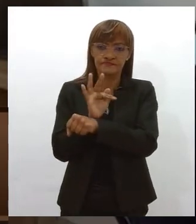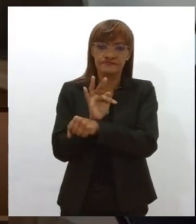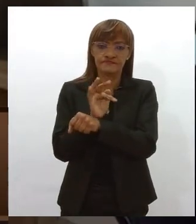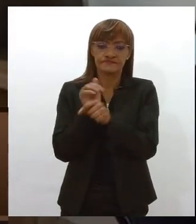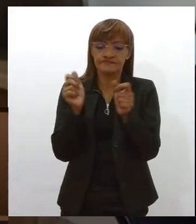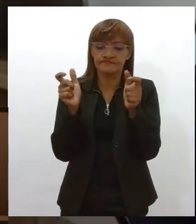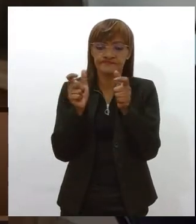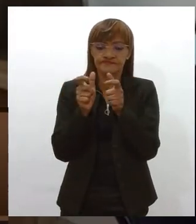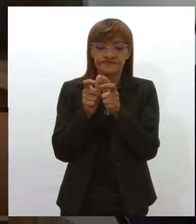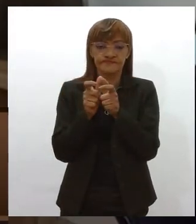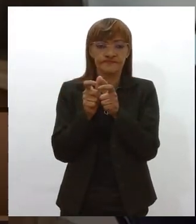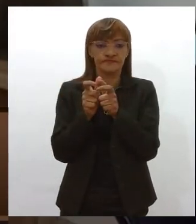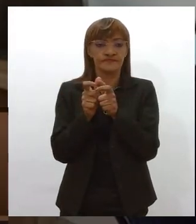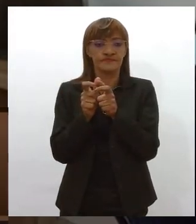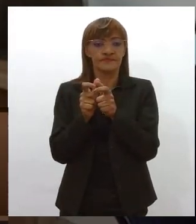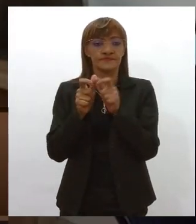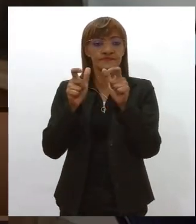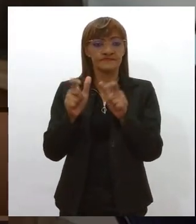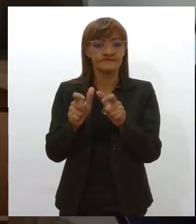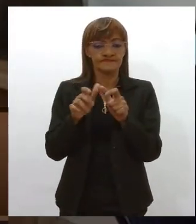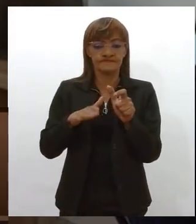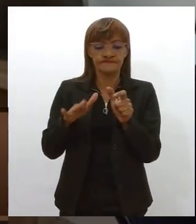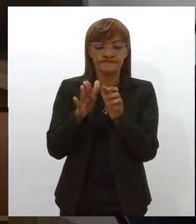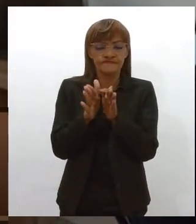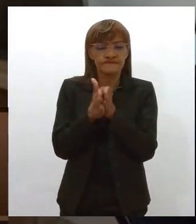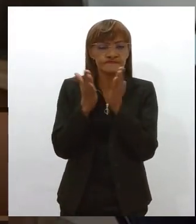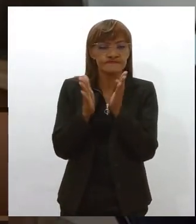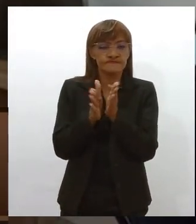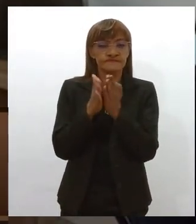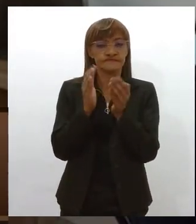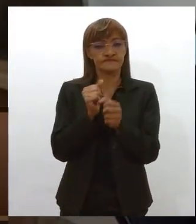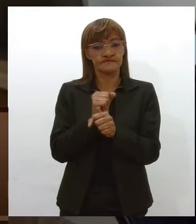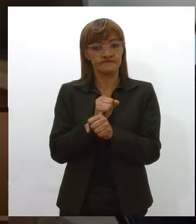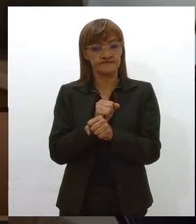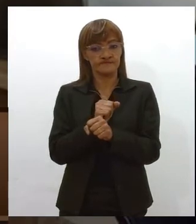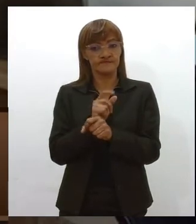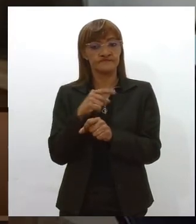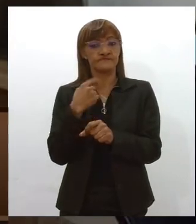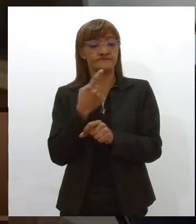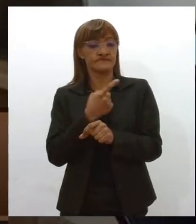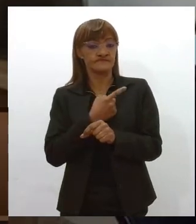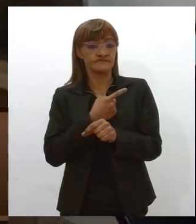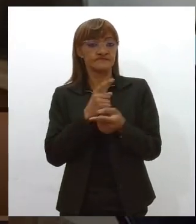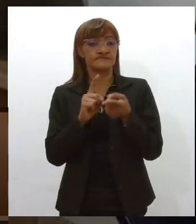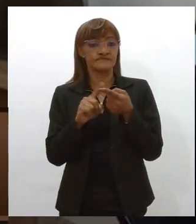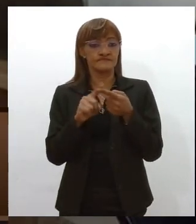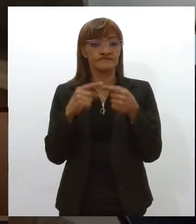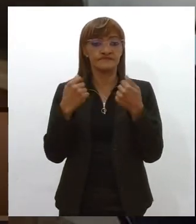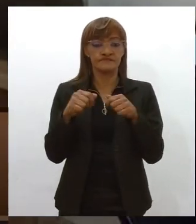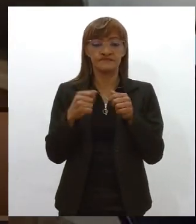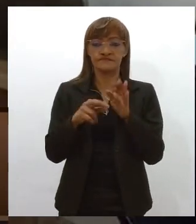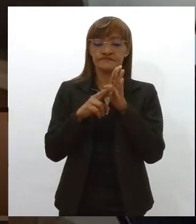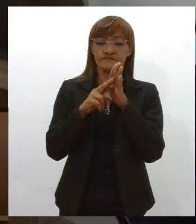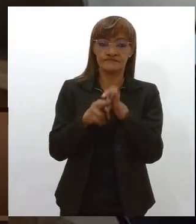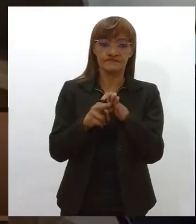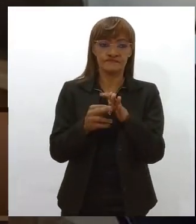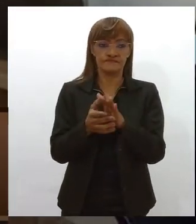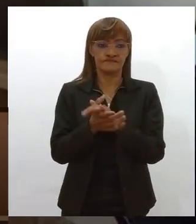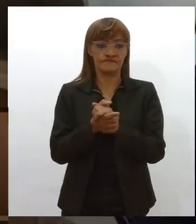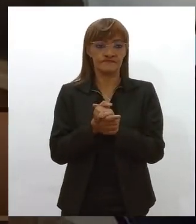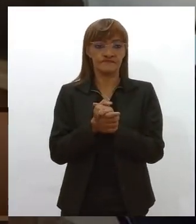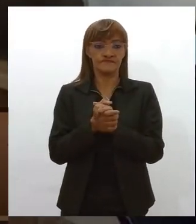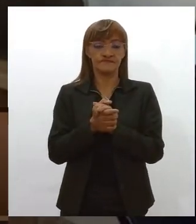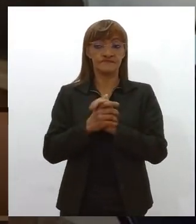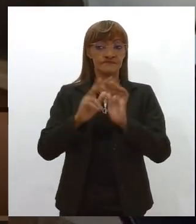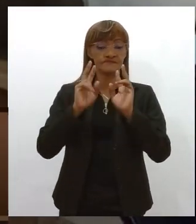né? A região mais pobre que a gente tem no estado. Então a gente precisa também se fazer ser ouvido, a gente precisa dessa representatividade para que olhem para a gente